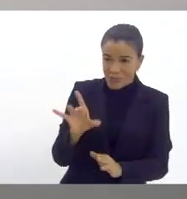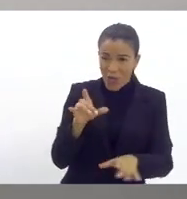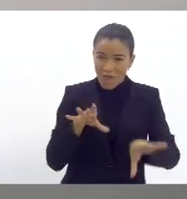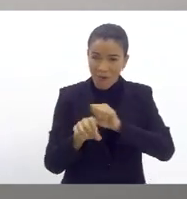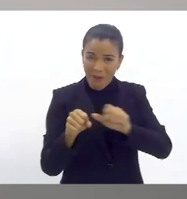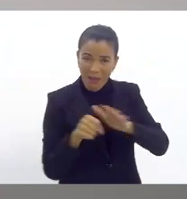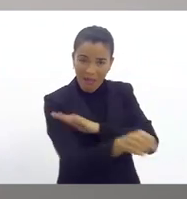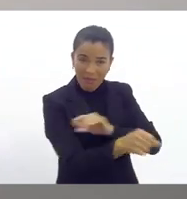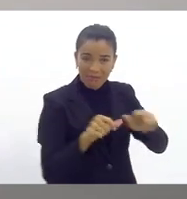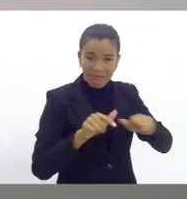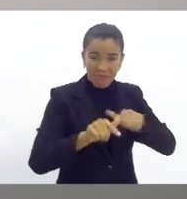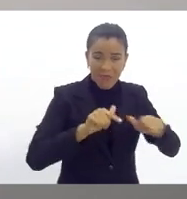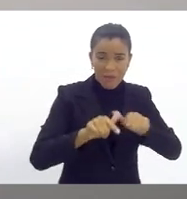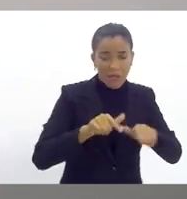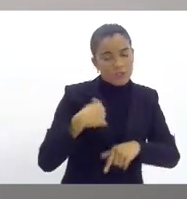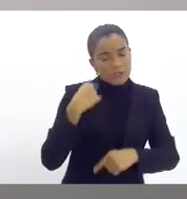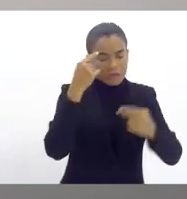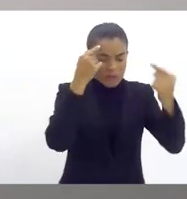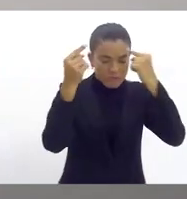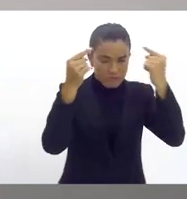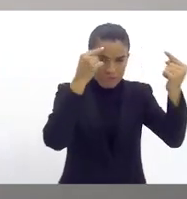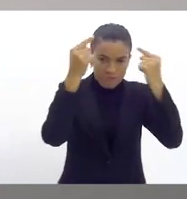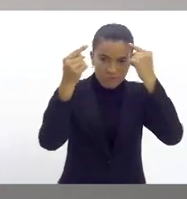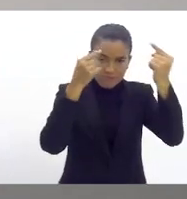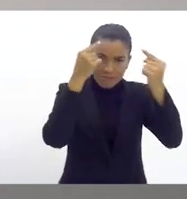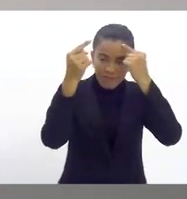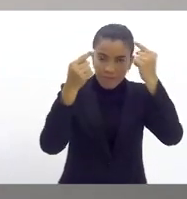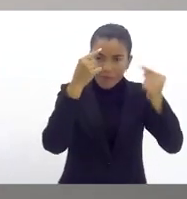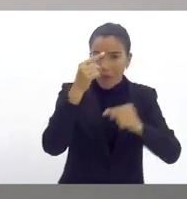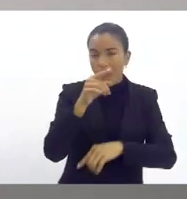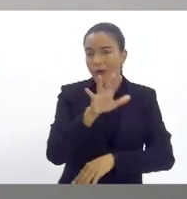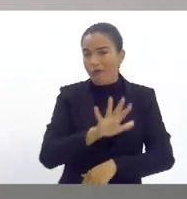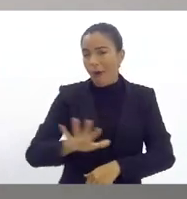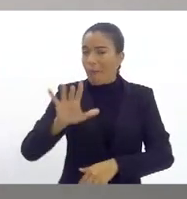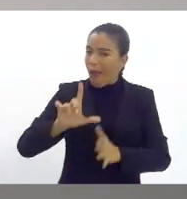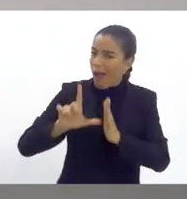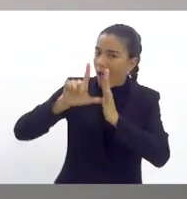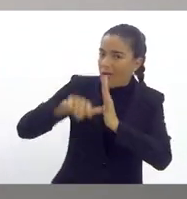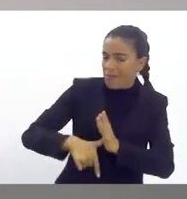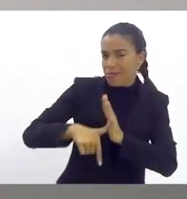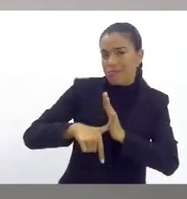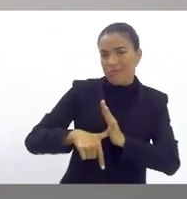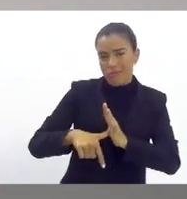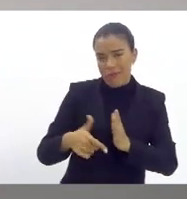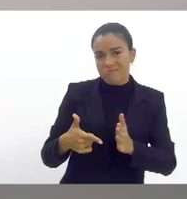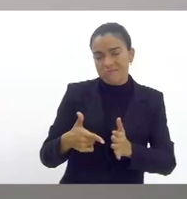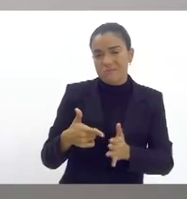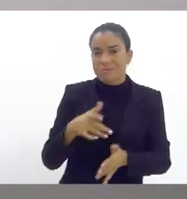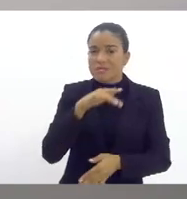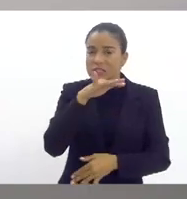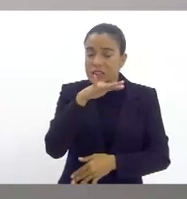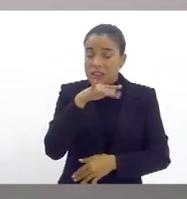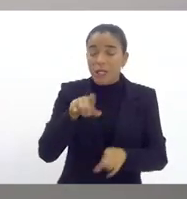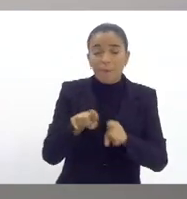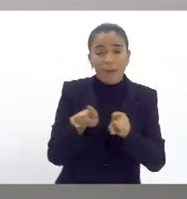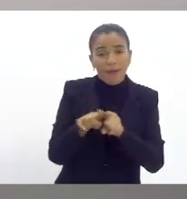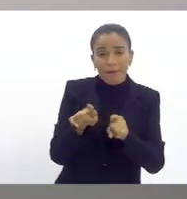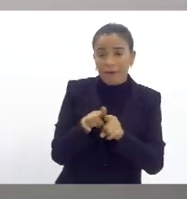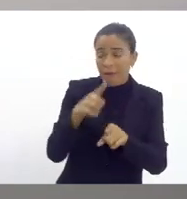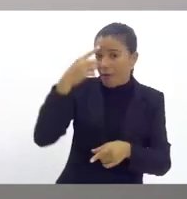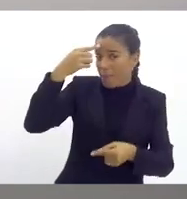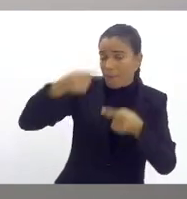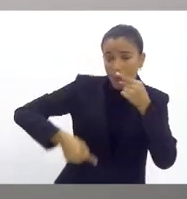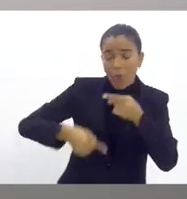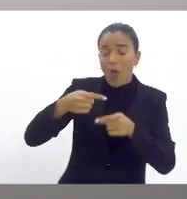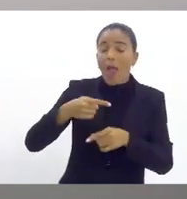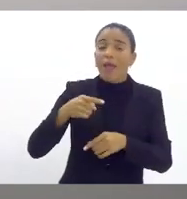só para isso a gente está pensando assim de uma forma muito atrasada e não Lembrando que a educação ela